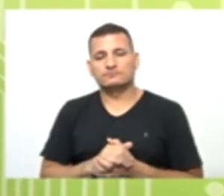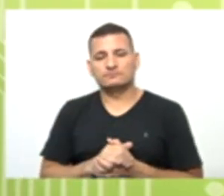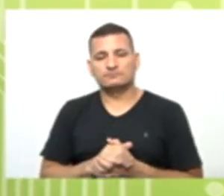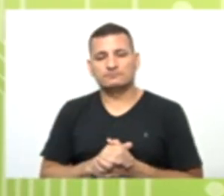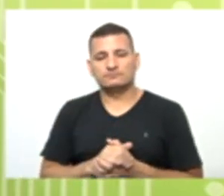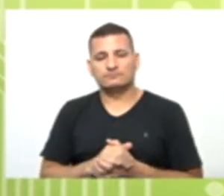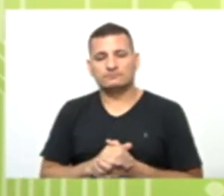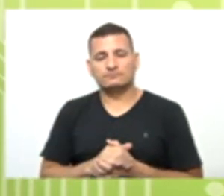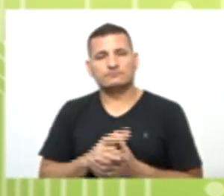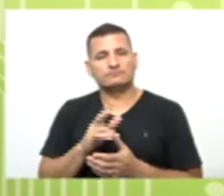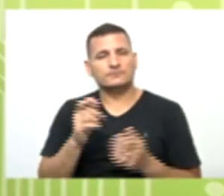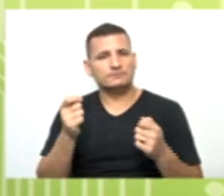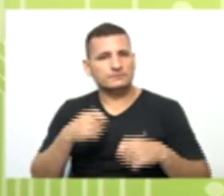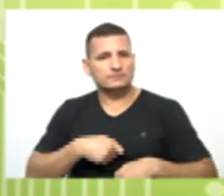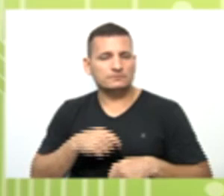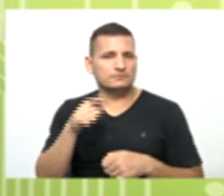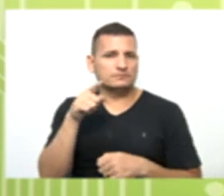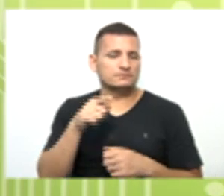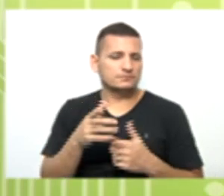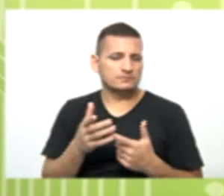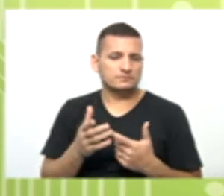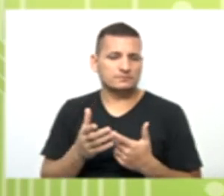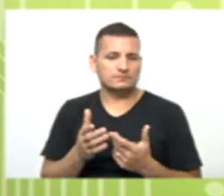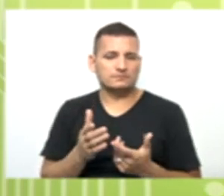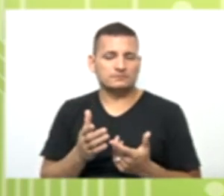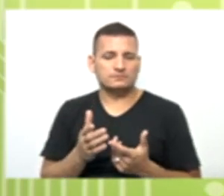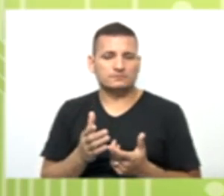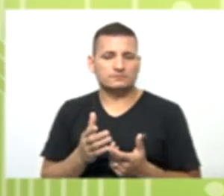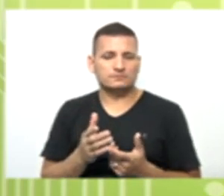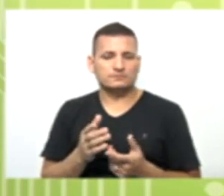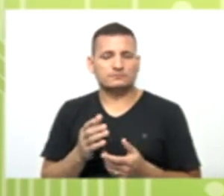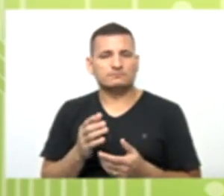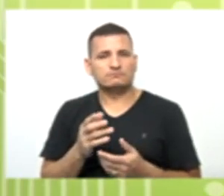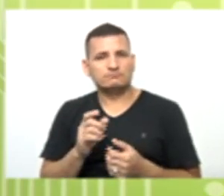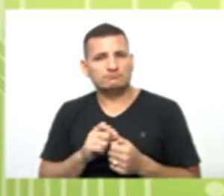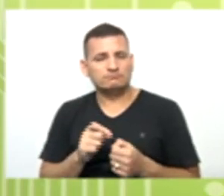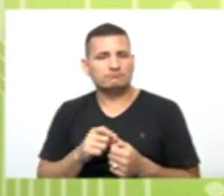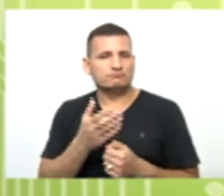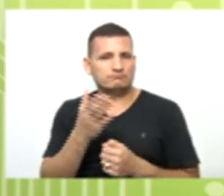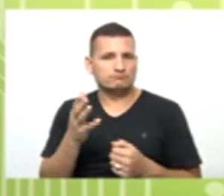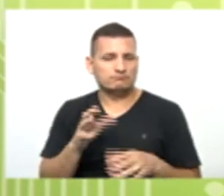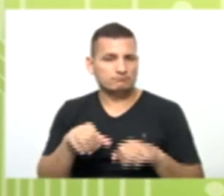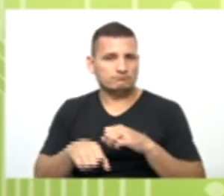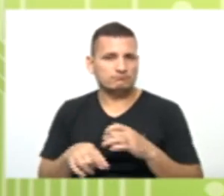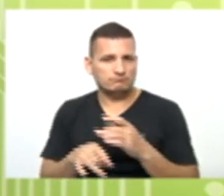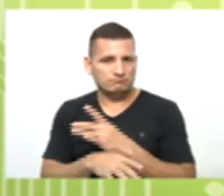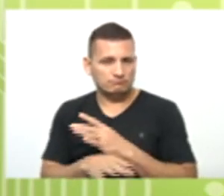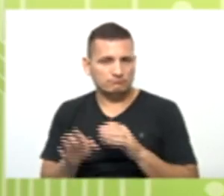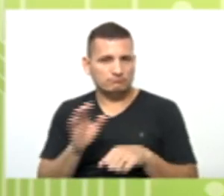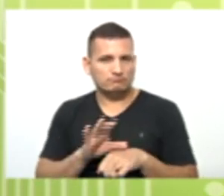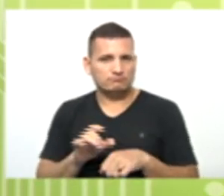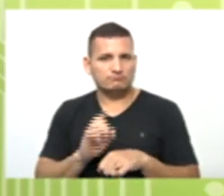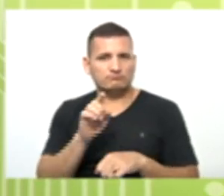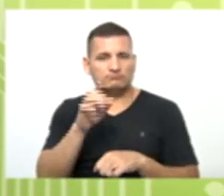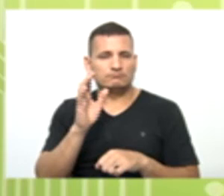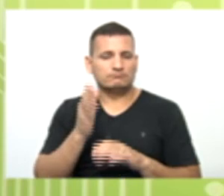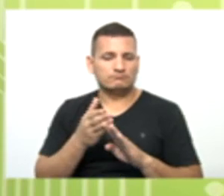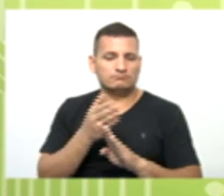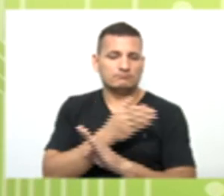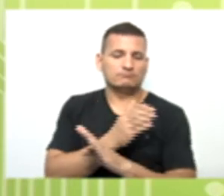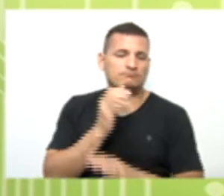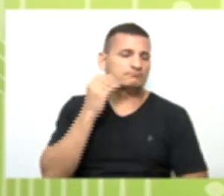te capacitando e vão fazer com que você, ao concluir o curso, já tenha tido,